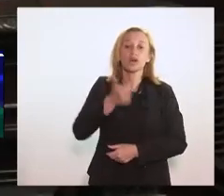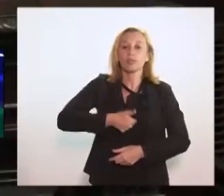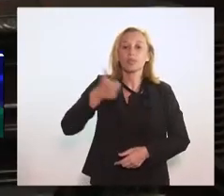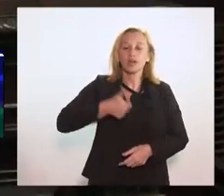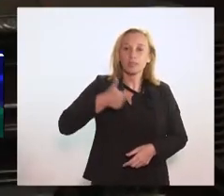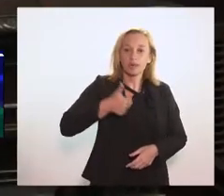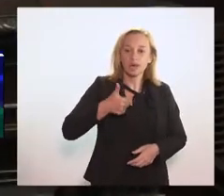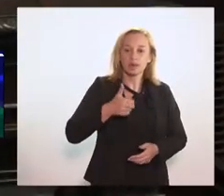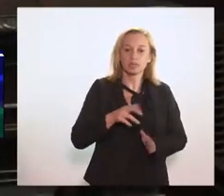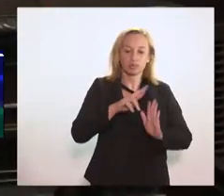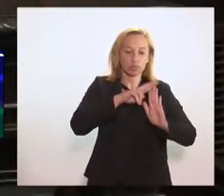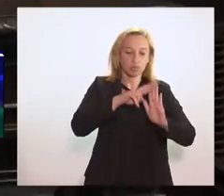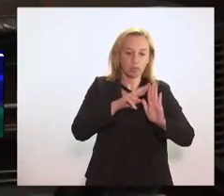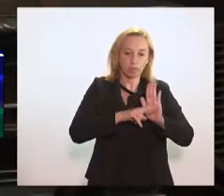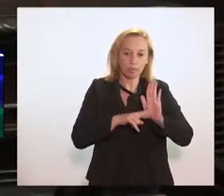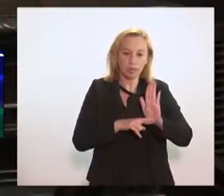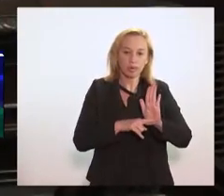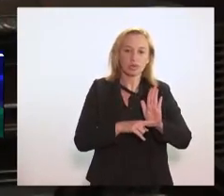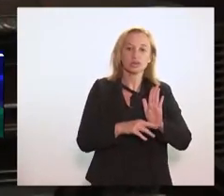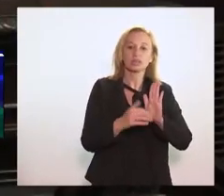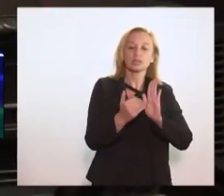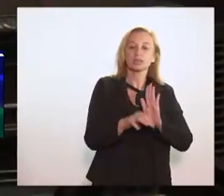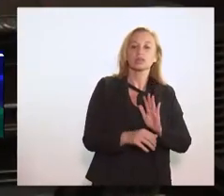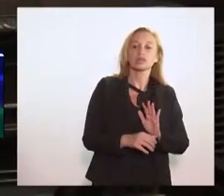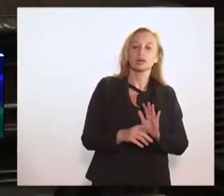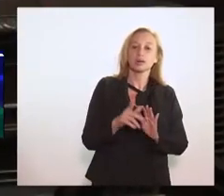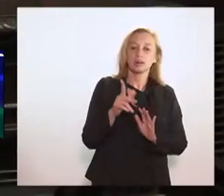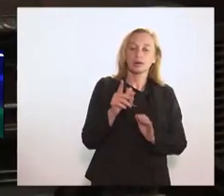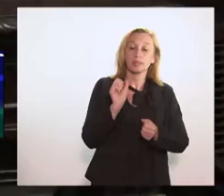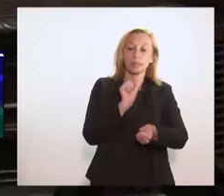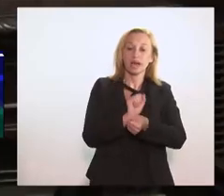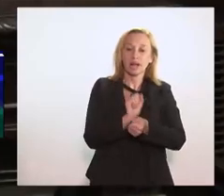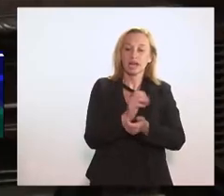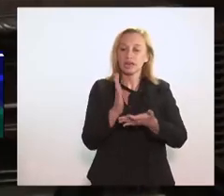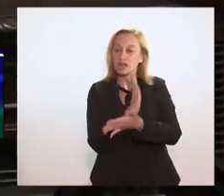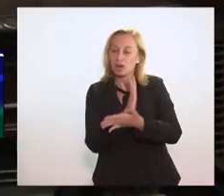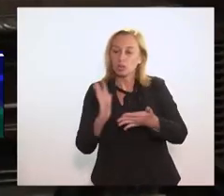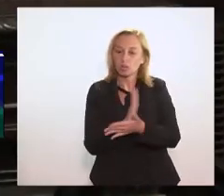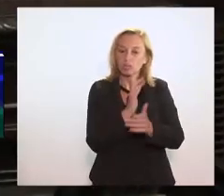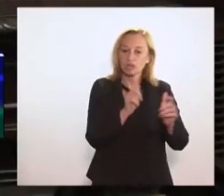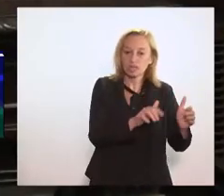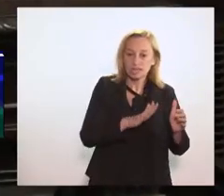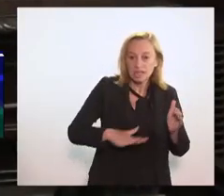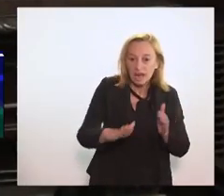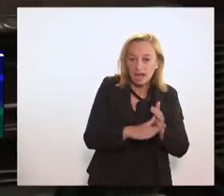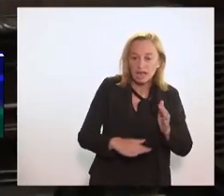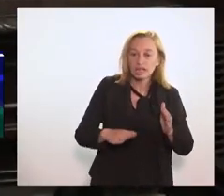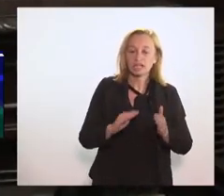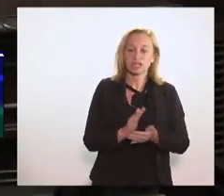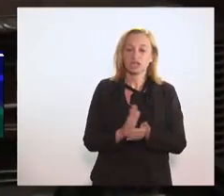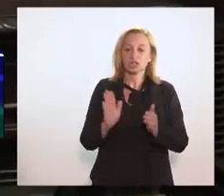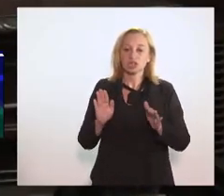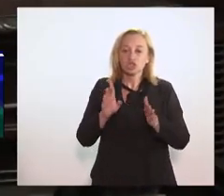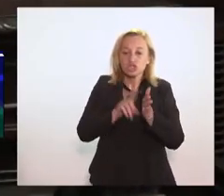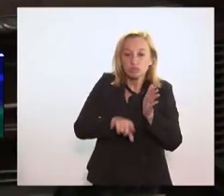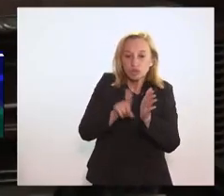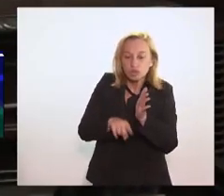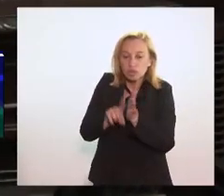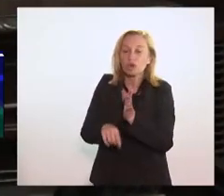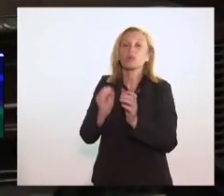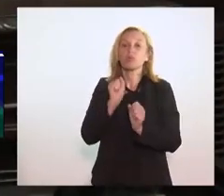os critérios de paralisação de alguns setores, critérios de restrição, de modo que possamos,